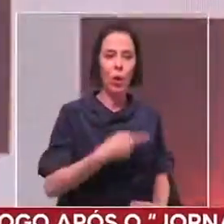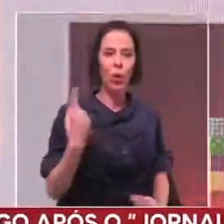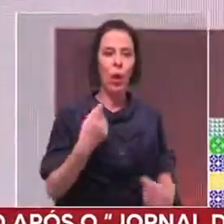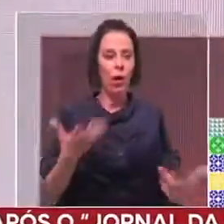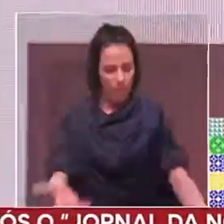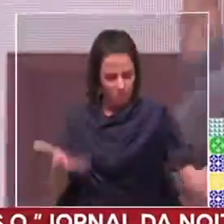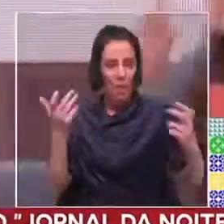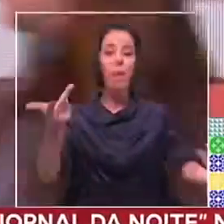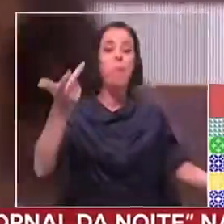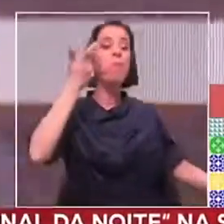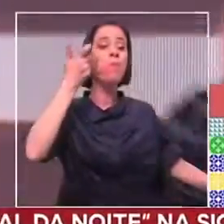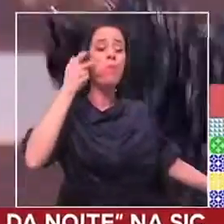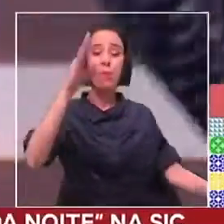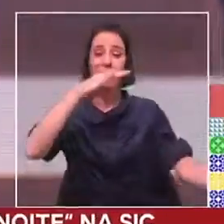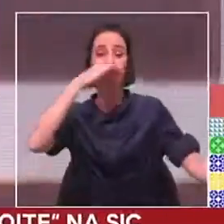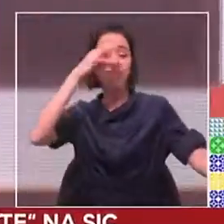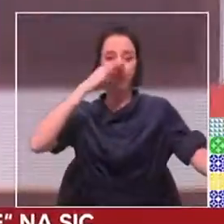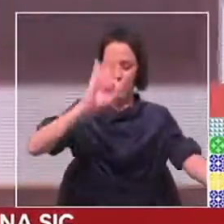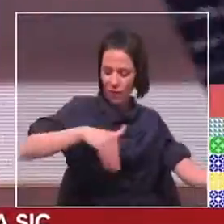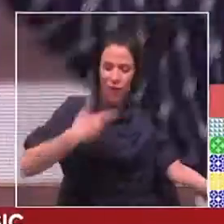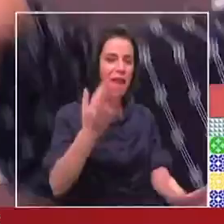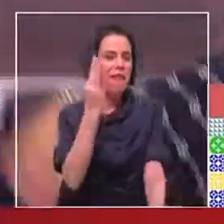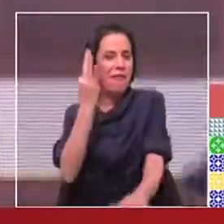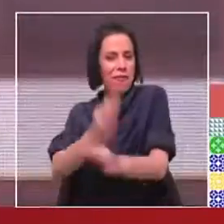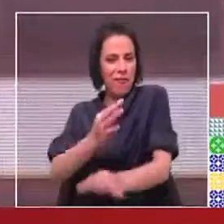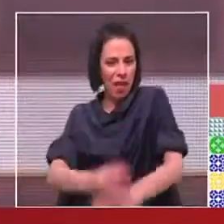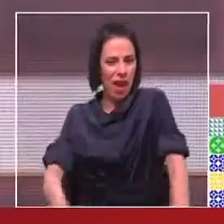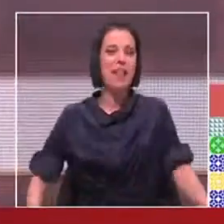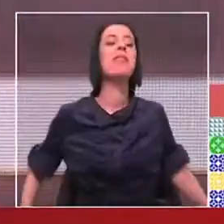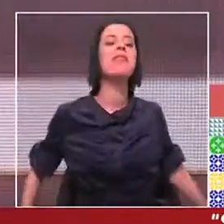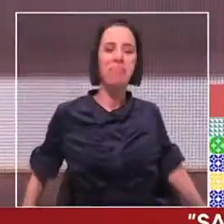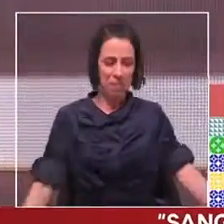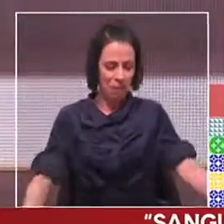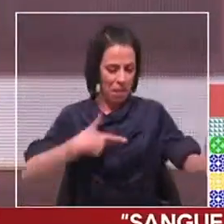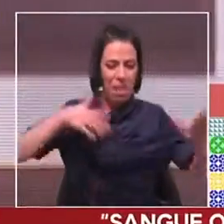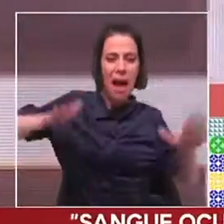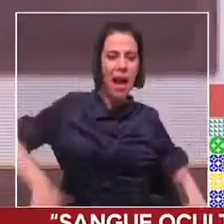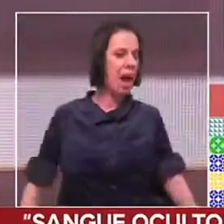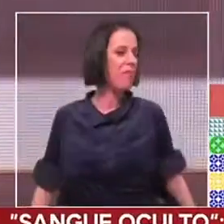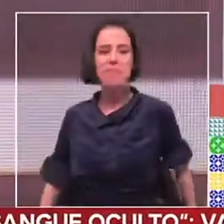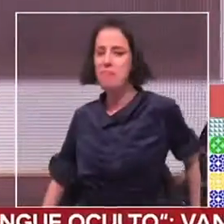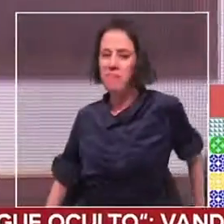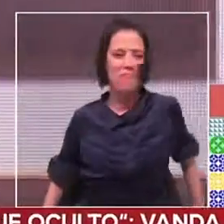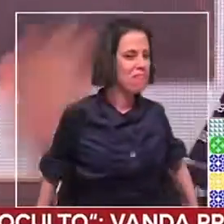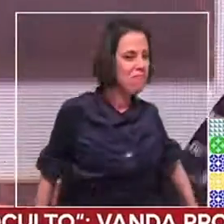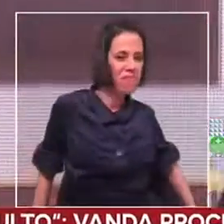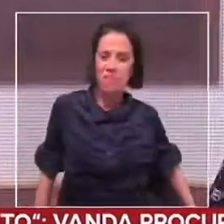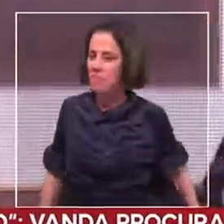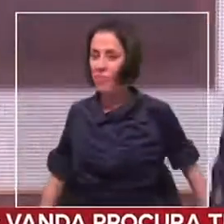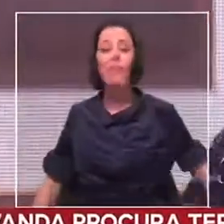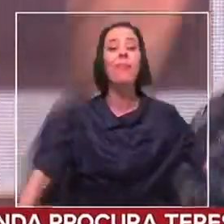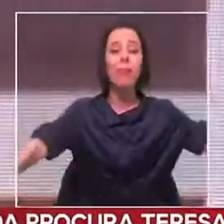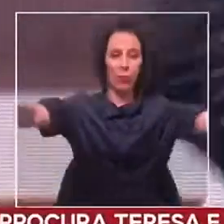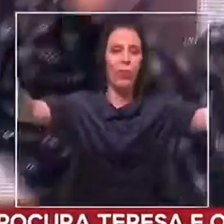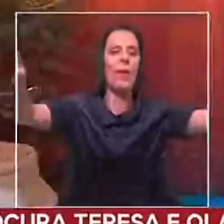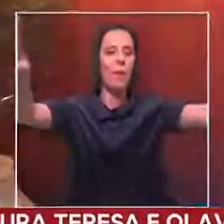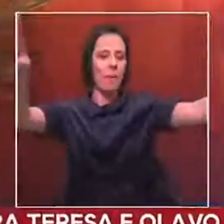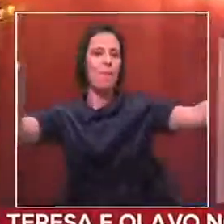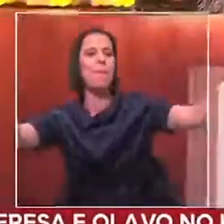vai gabar. Fim de semana é festa, ninguém nos vai parar.